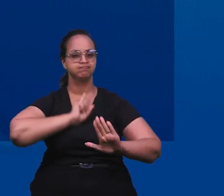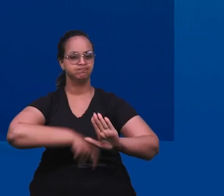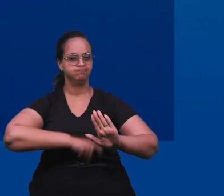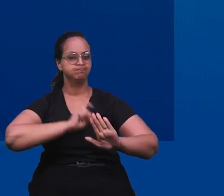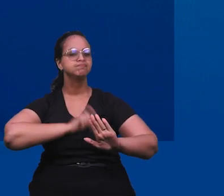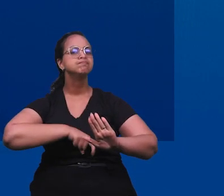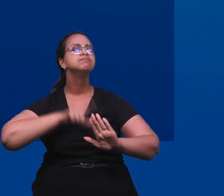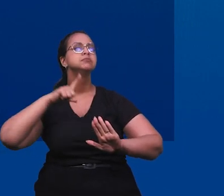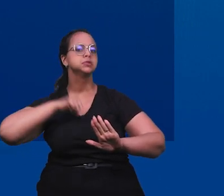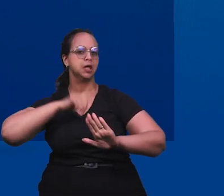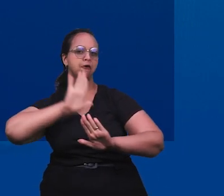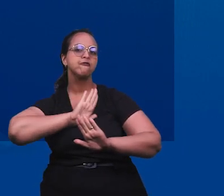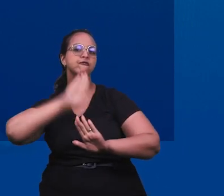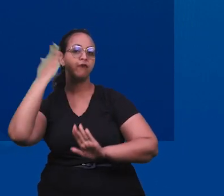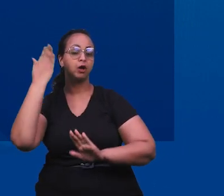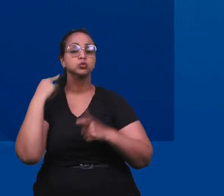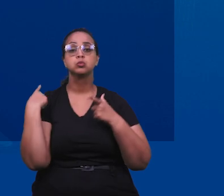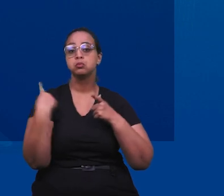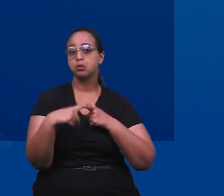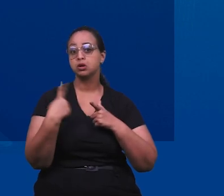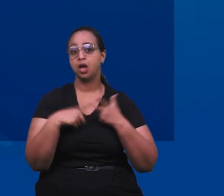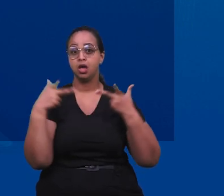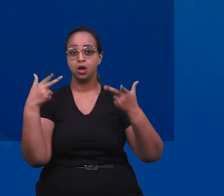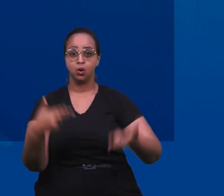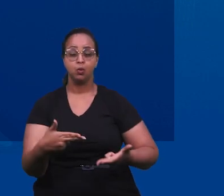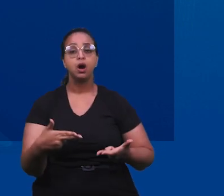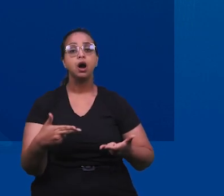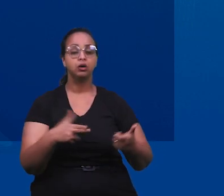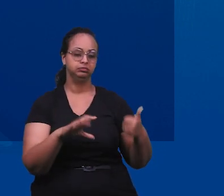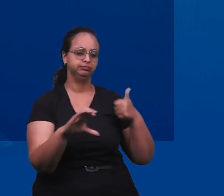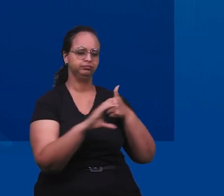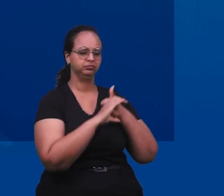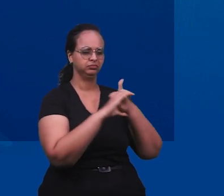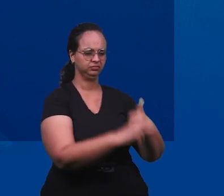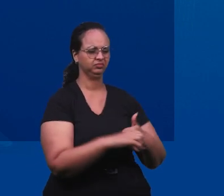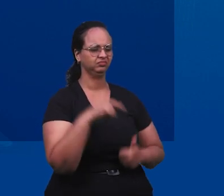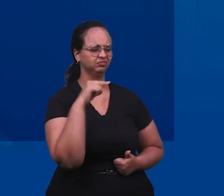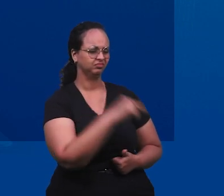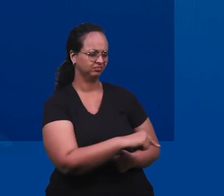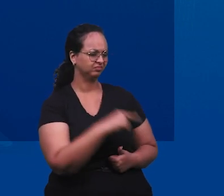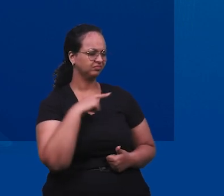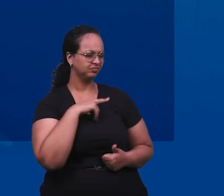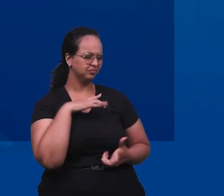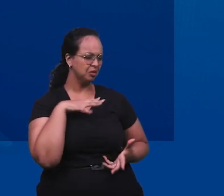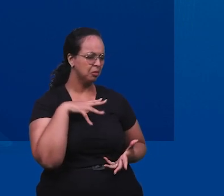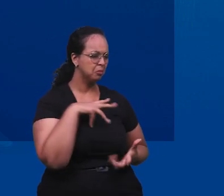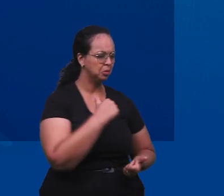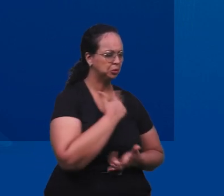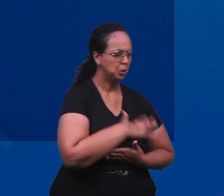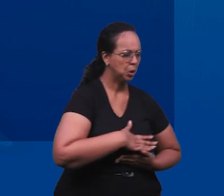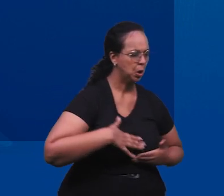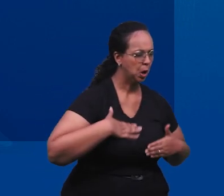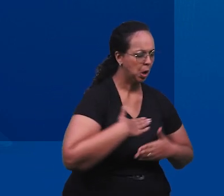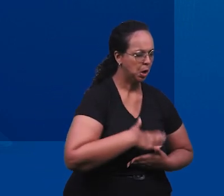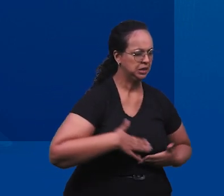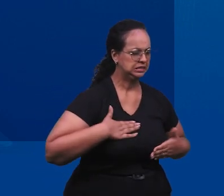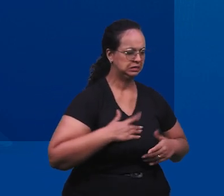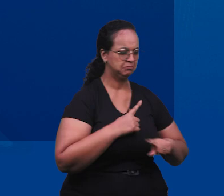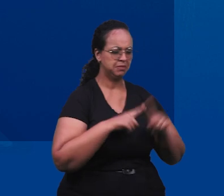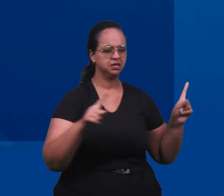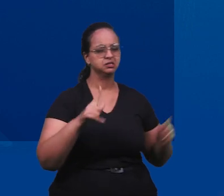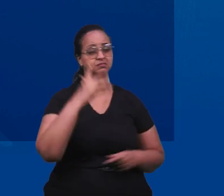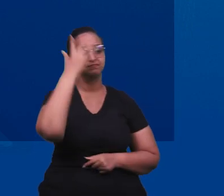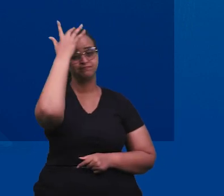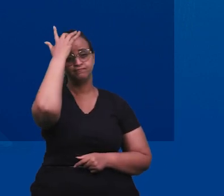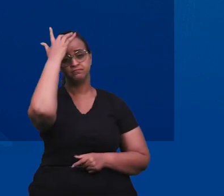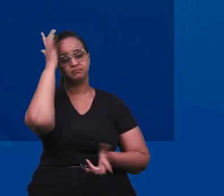a um cristianismo que está aí fora, que ele só tem vida no nome, mas na verdade suas obras são obras mortas na